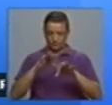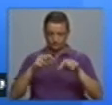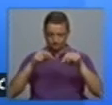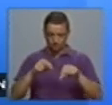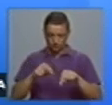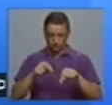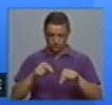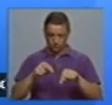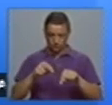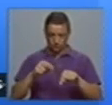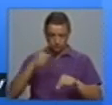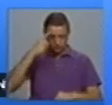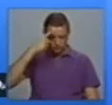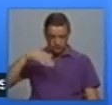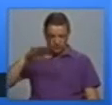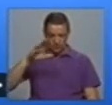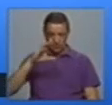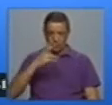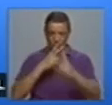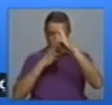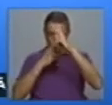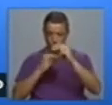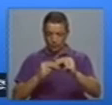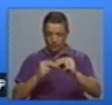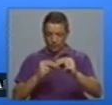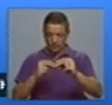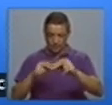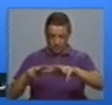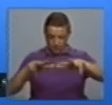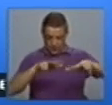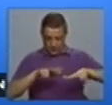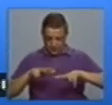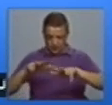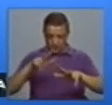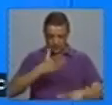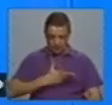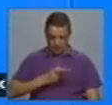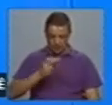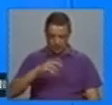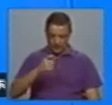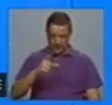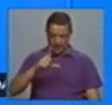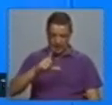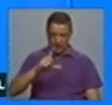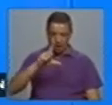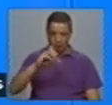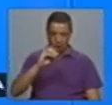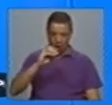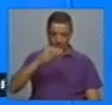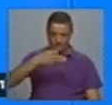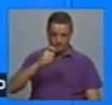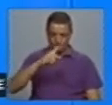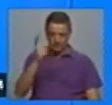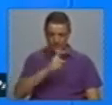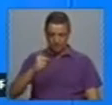a ilusão óptica lunar. É um pequeno vídeo feito por Daniel Lopes e que leva-nos outra vez para a